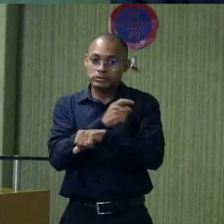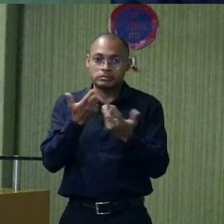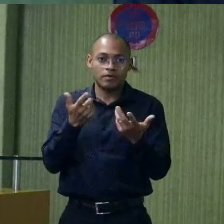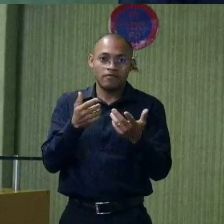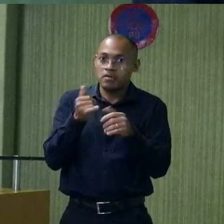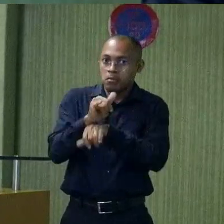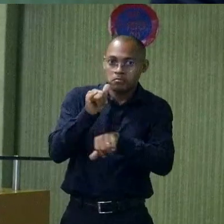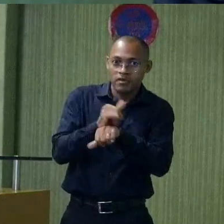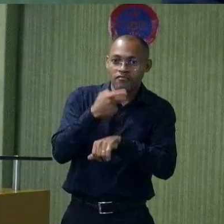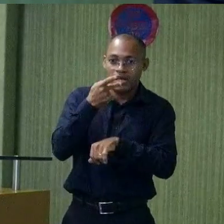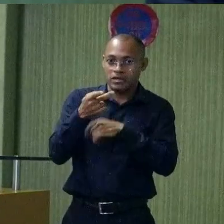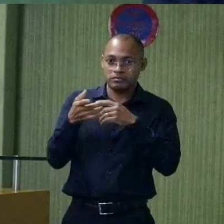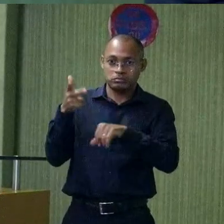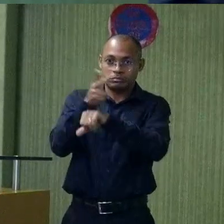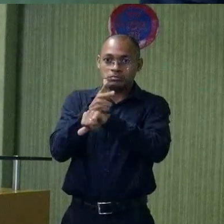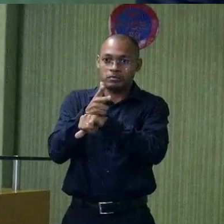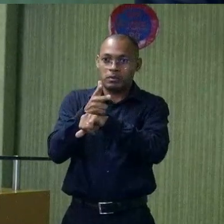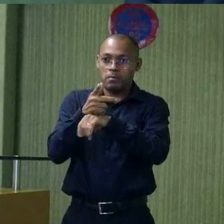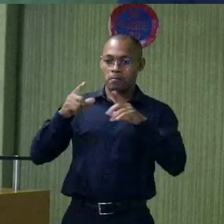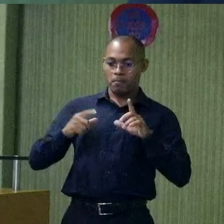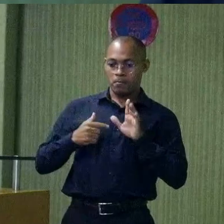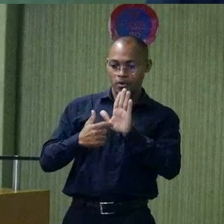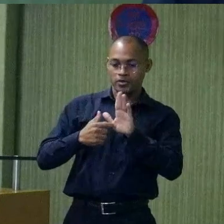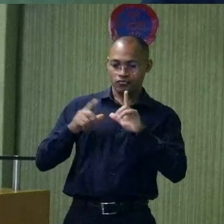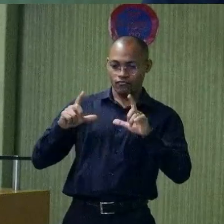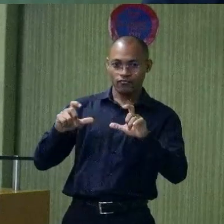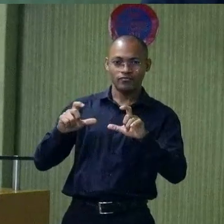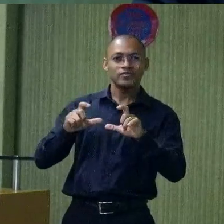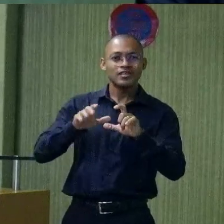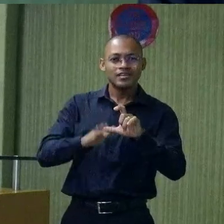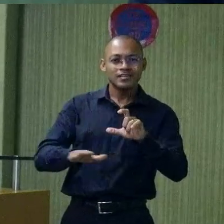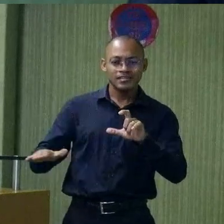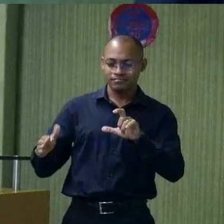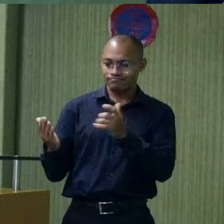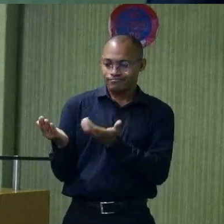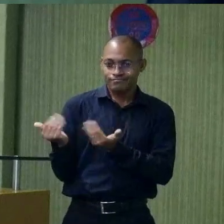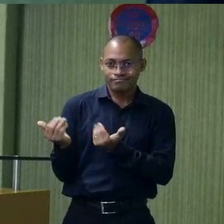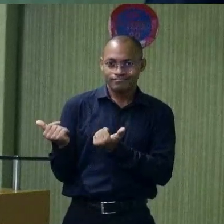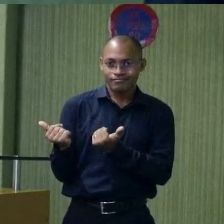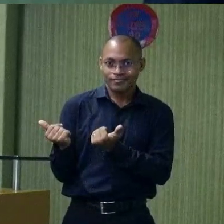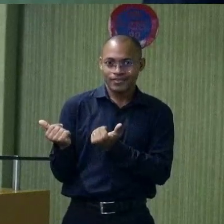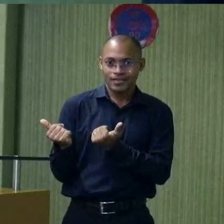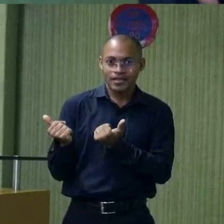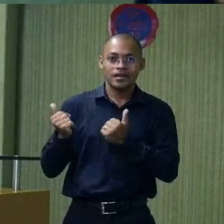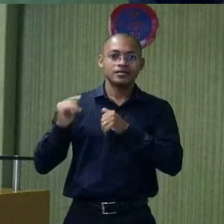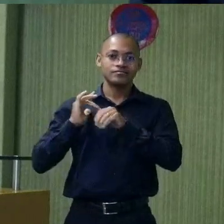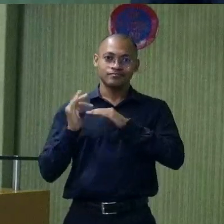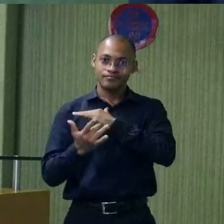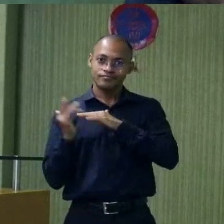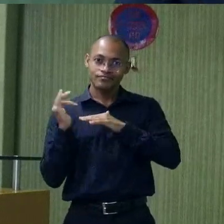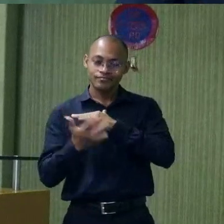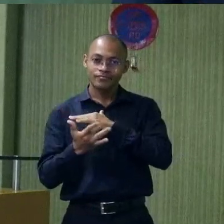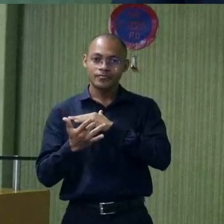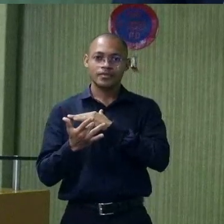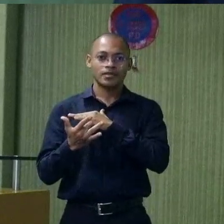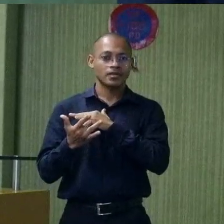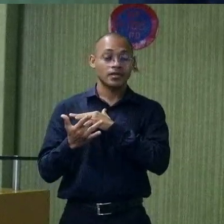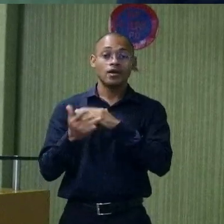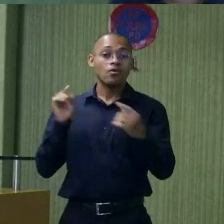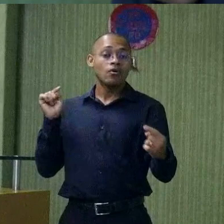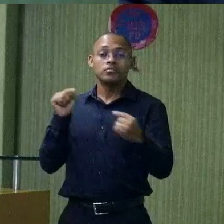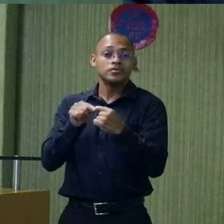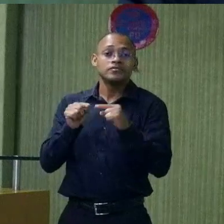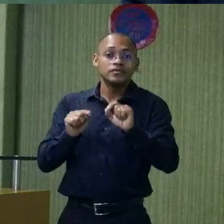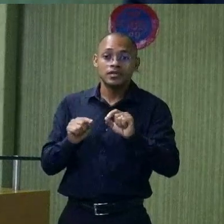começaram pessoas colocando fotos de crianças e adolescentes nas suas redes sociais com o intuito de que as